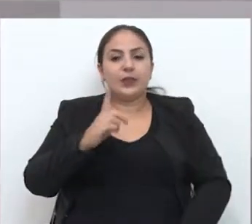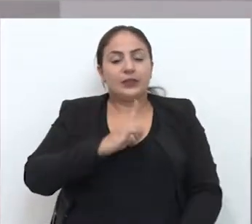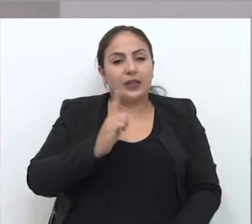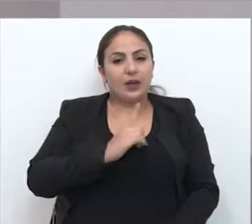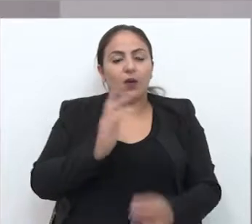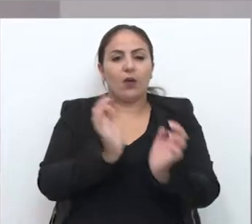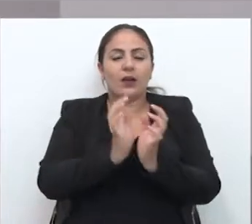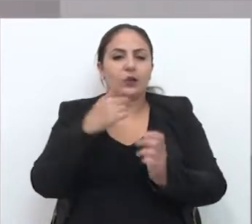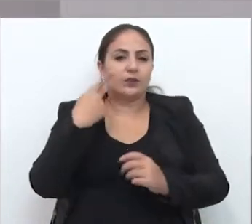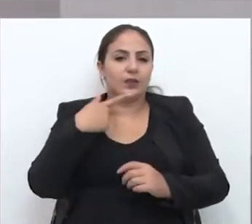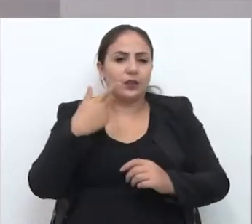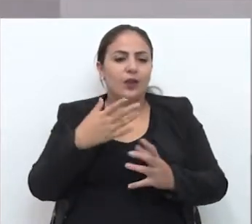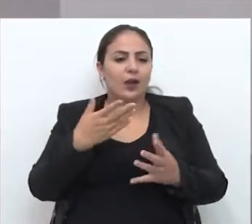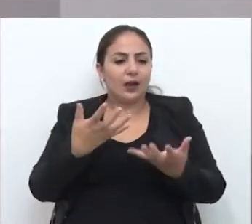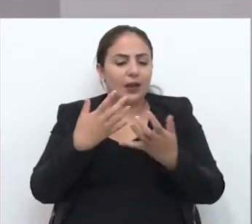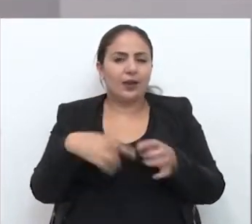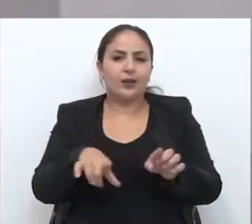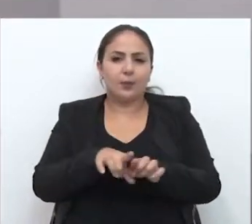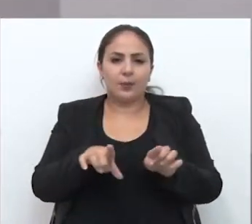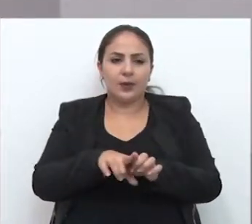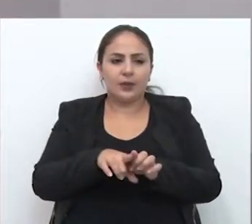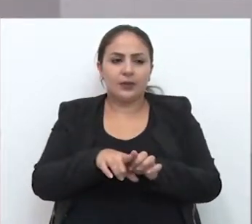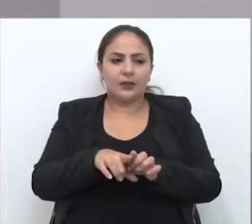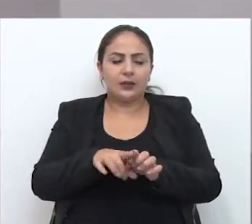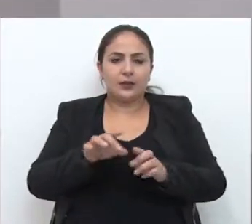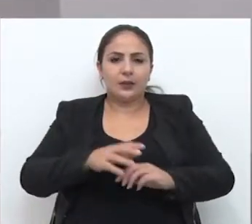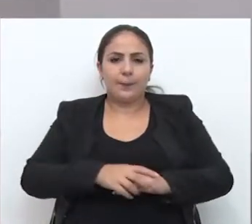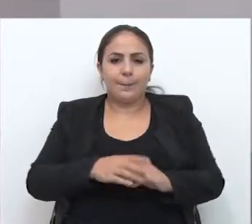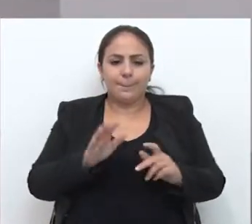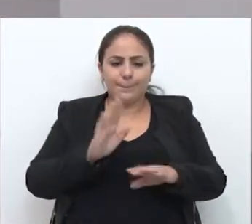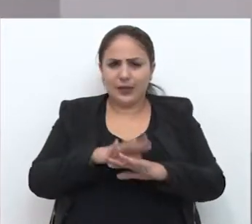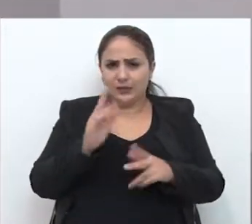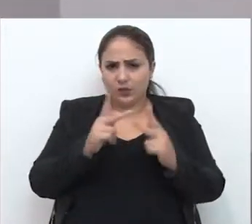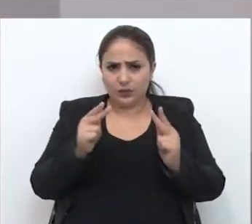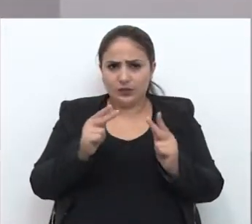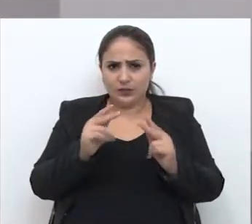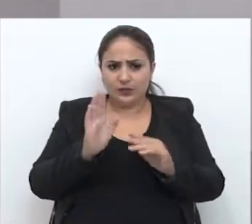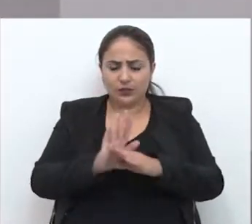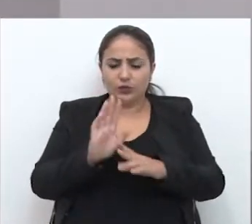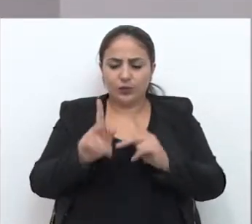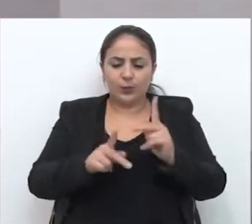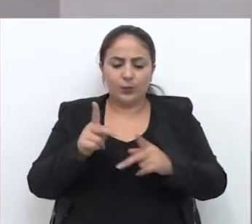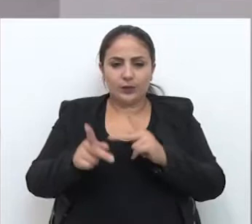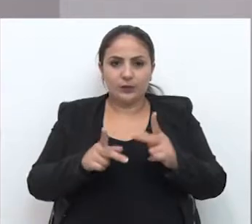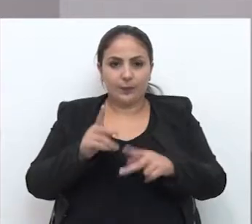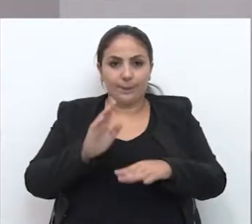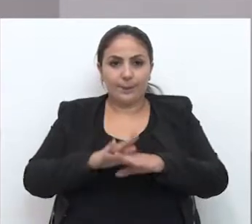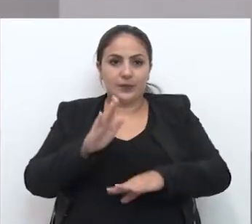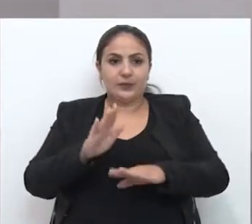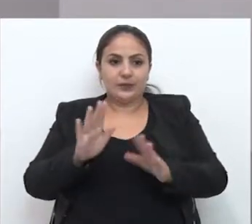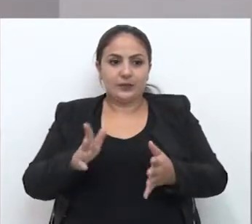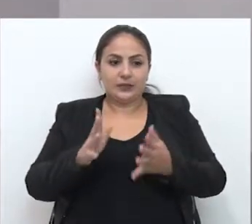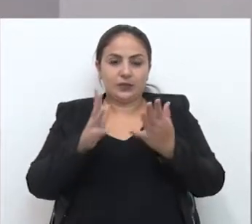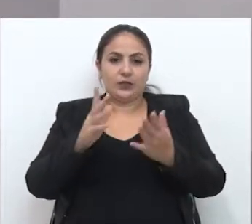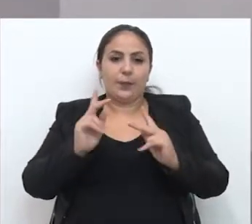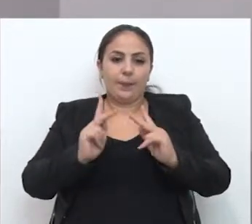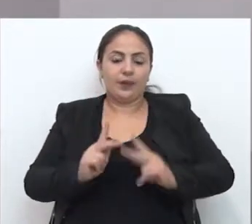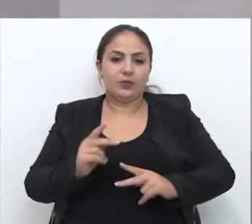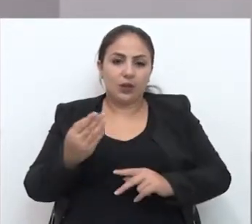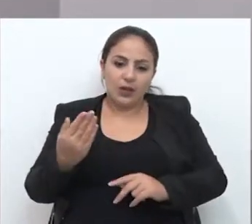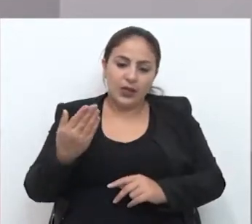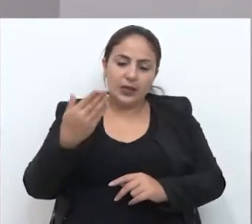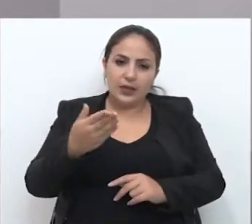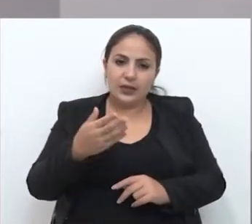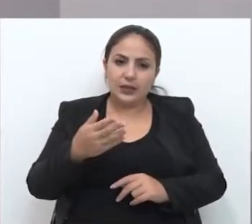aqui, vereadores, que querem ainda colocar outros termos de benefício à população para dar mais o incentivo para as pessoas